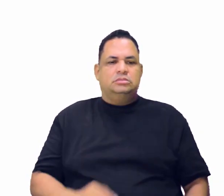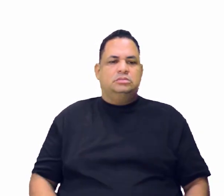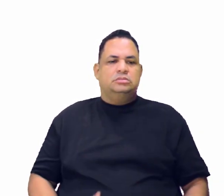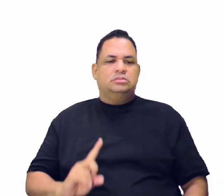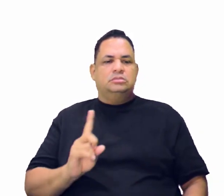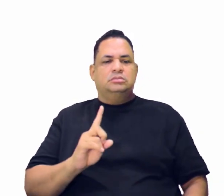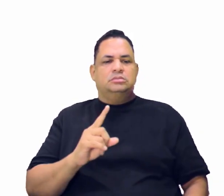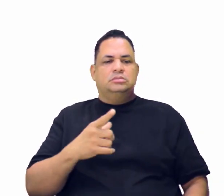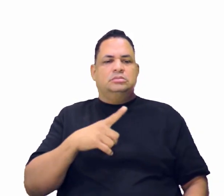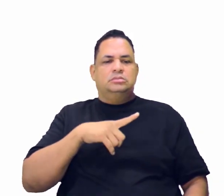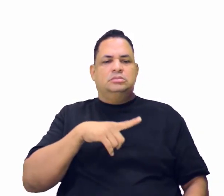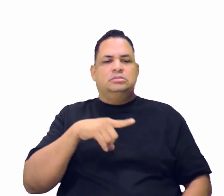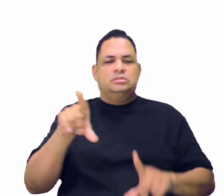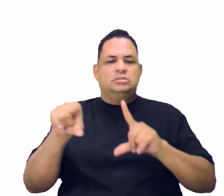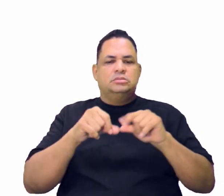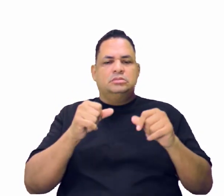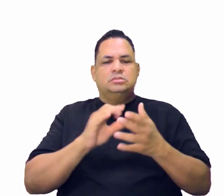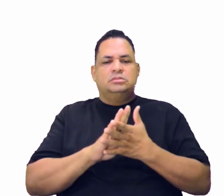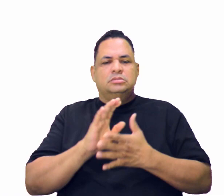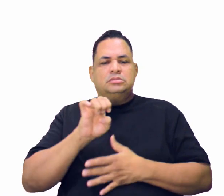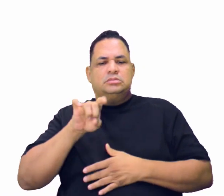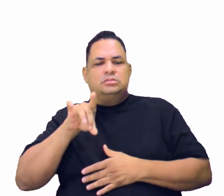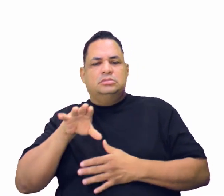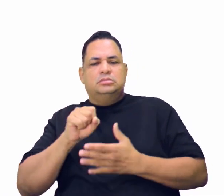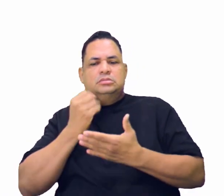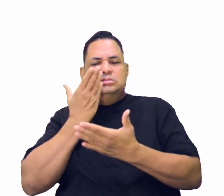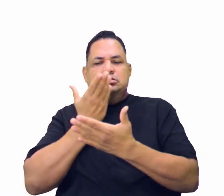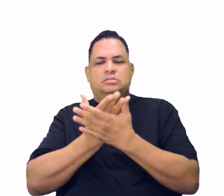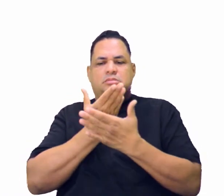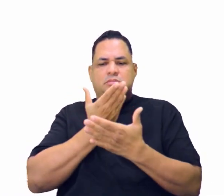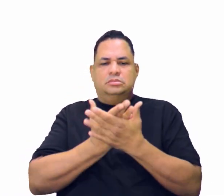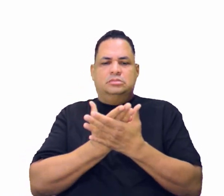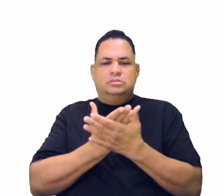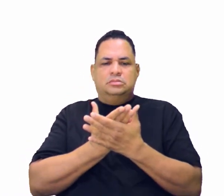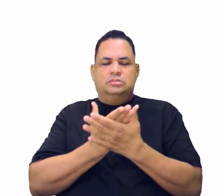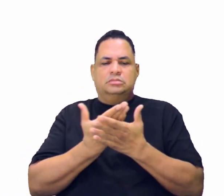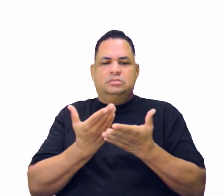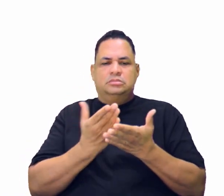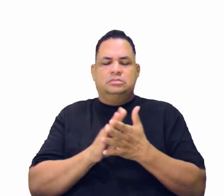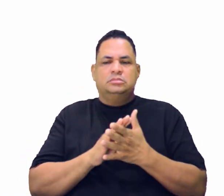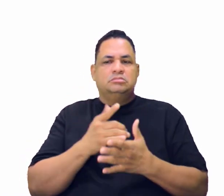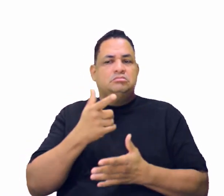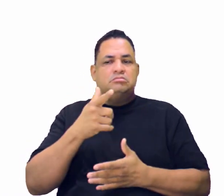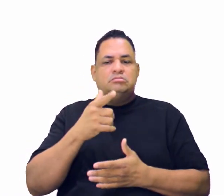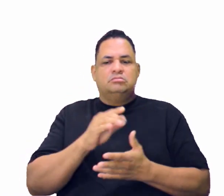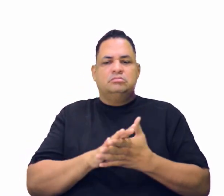Não lhe restava alternativa se não estudar. Não